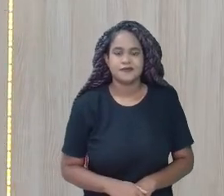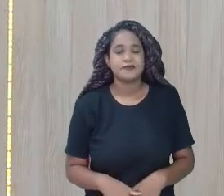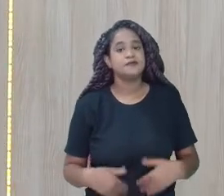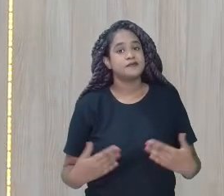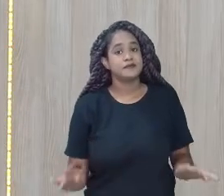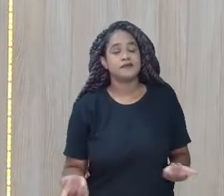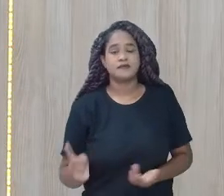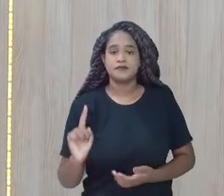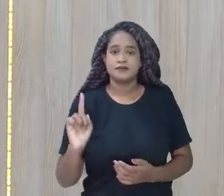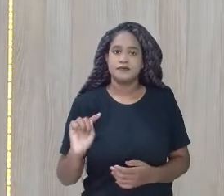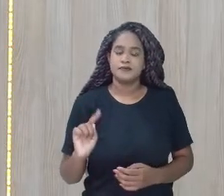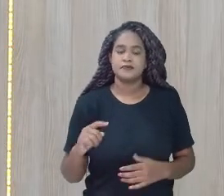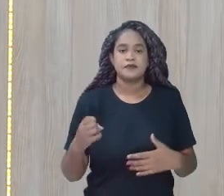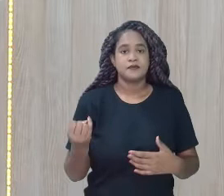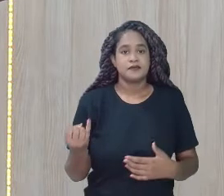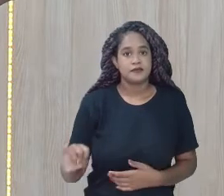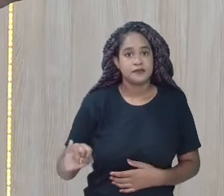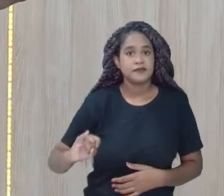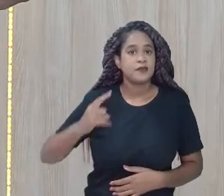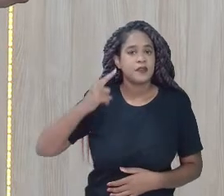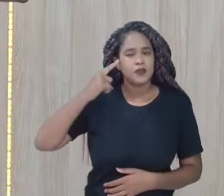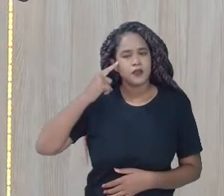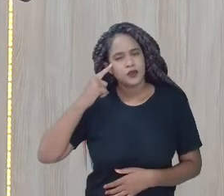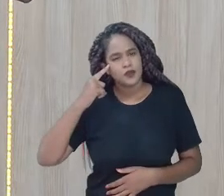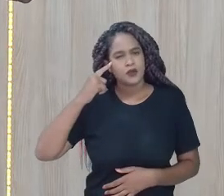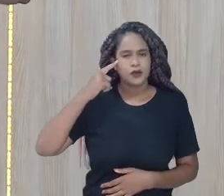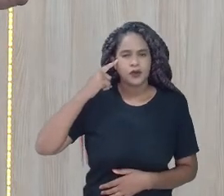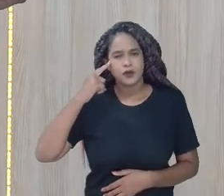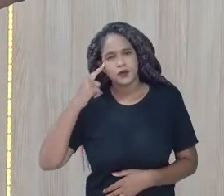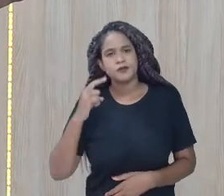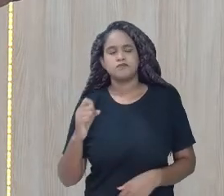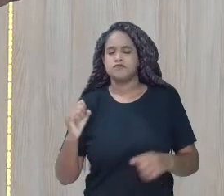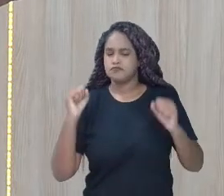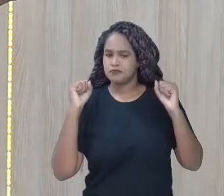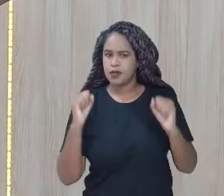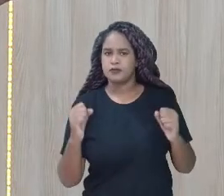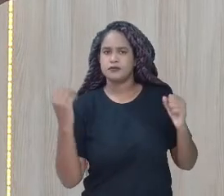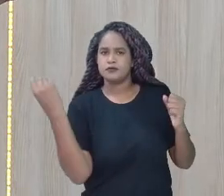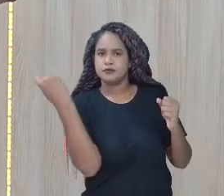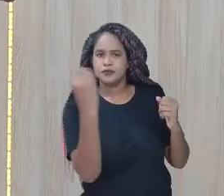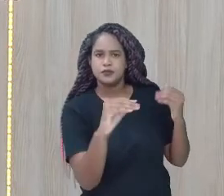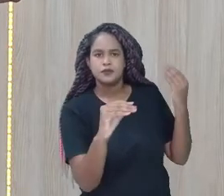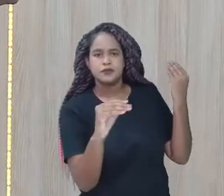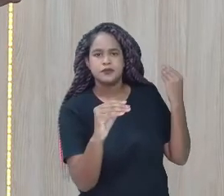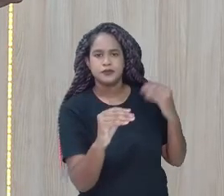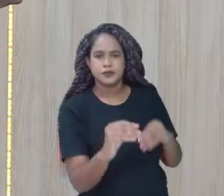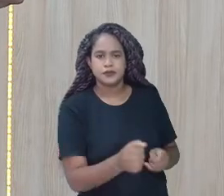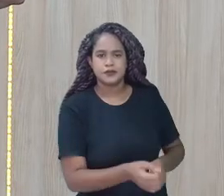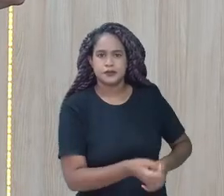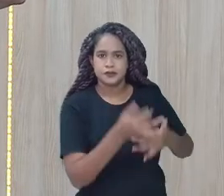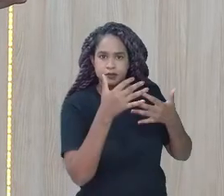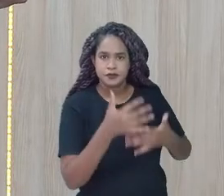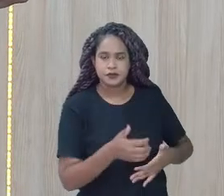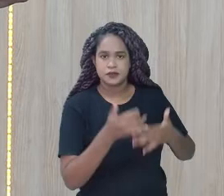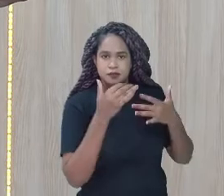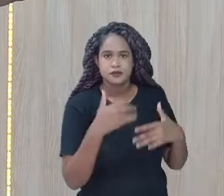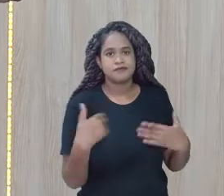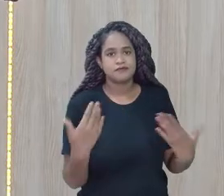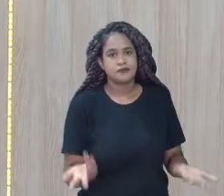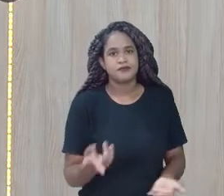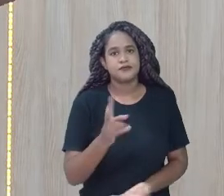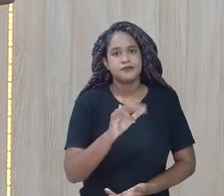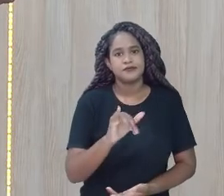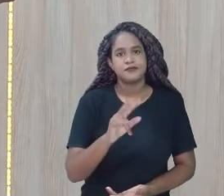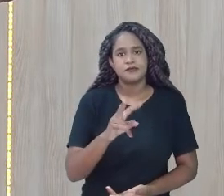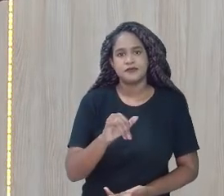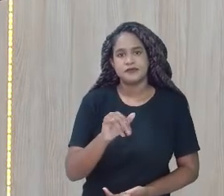Isso aí. Então, qualquer dúvida, tá? Vocês colocam aí no chat que a professora Viviane vai estar